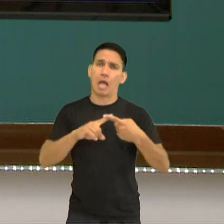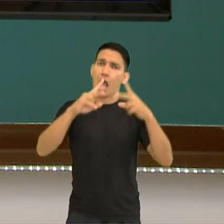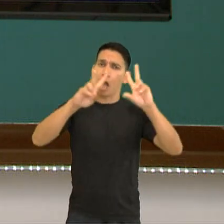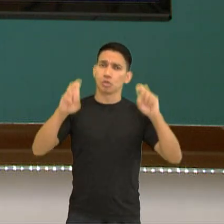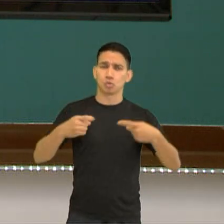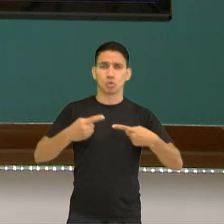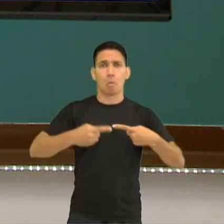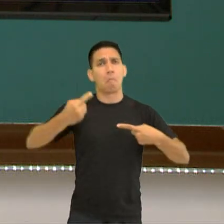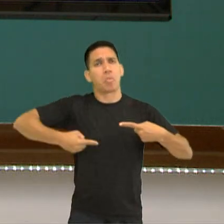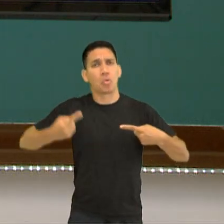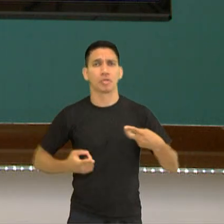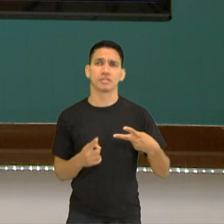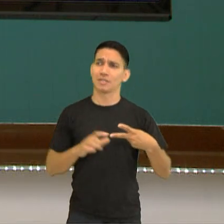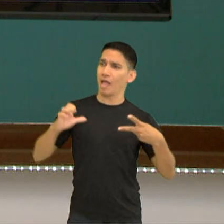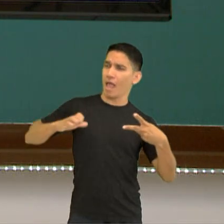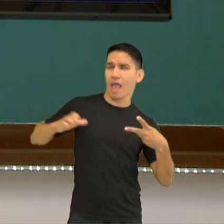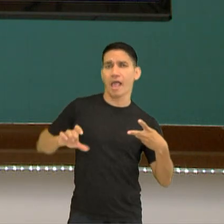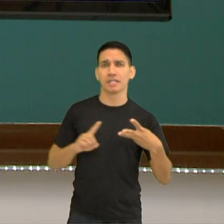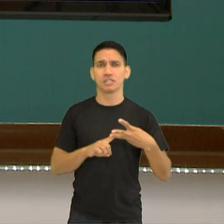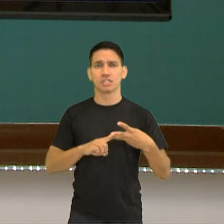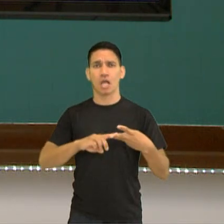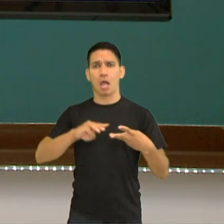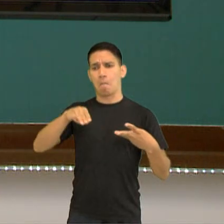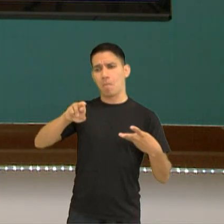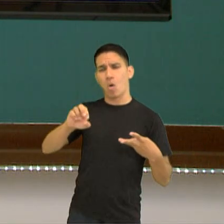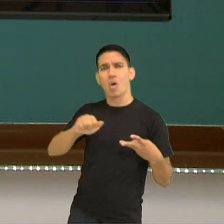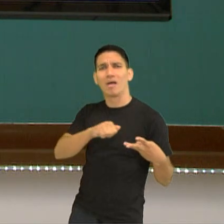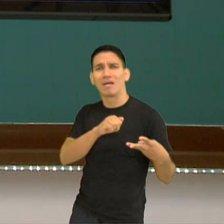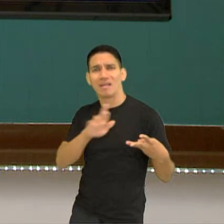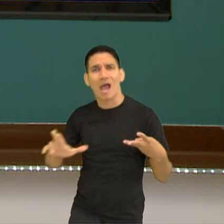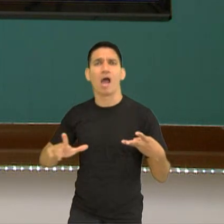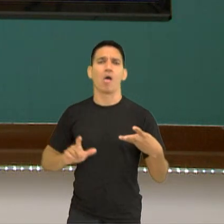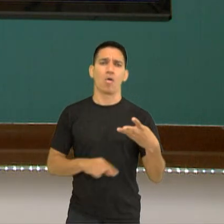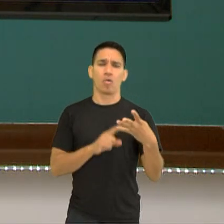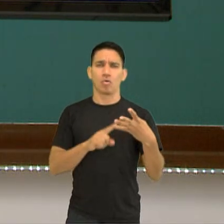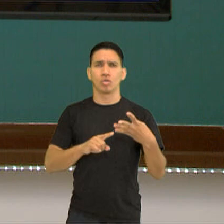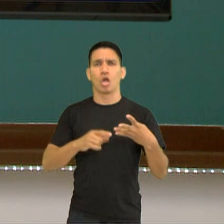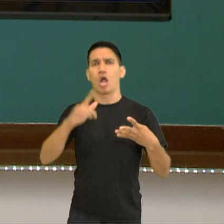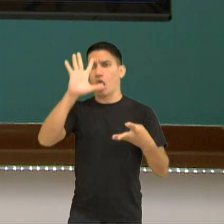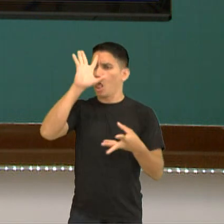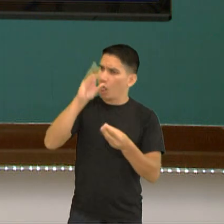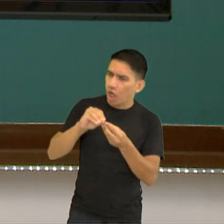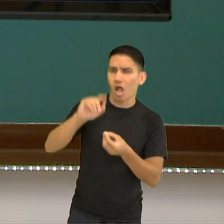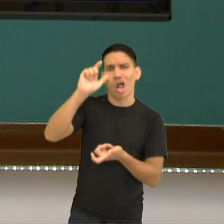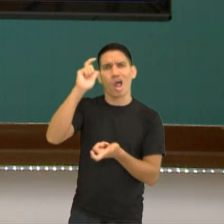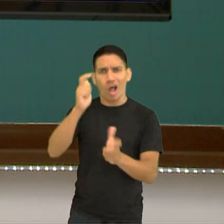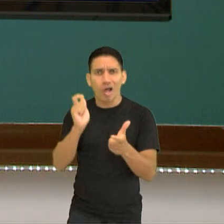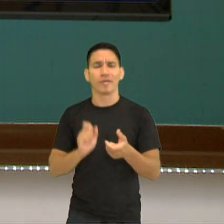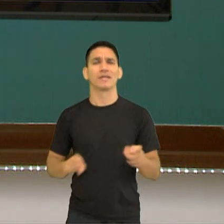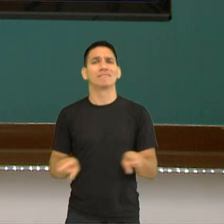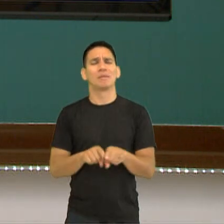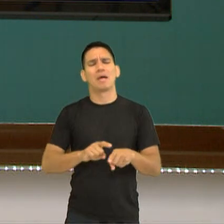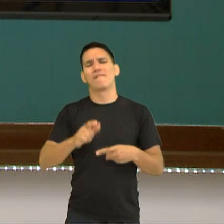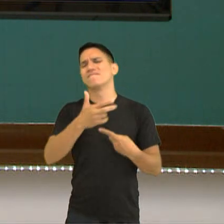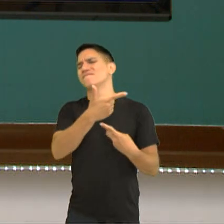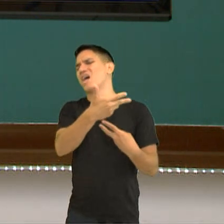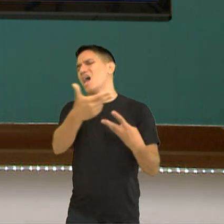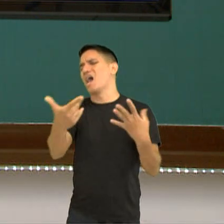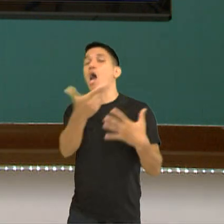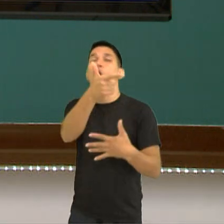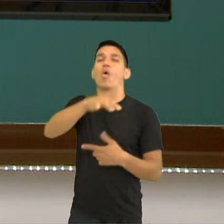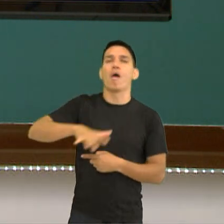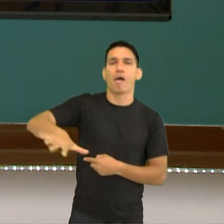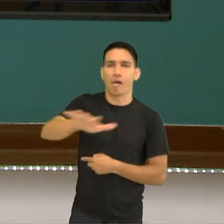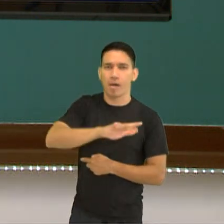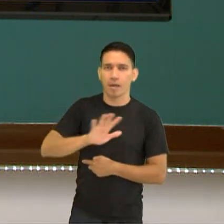sobre moral, sobre lógica e outros tantos campos de conhecimento. É referência nestas áreas até